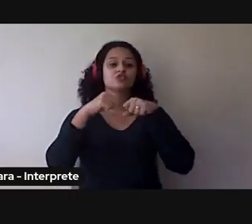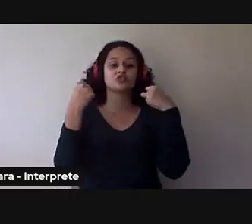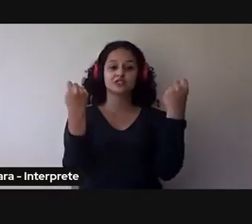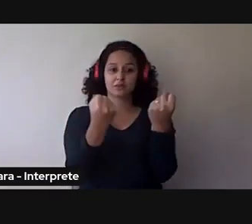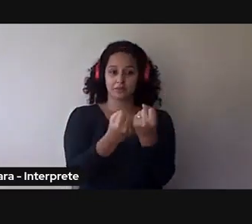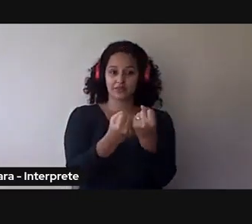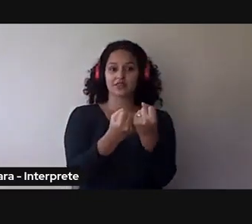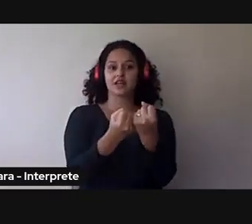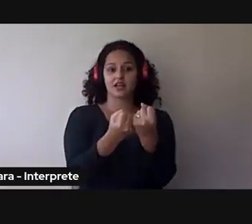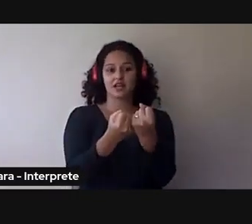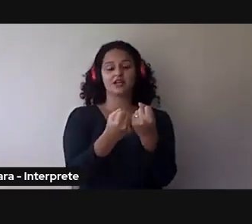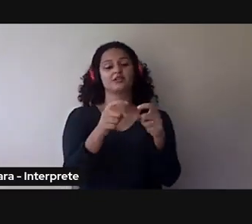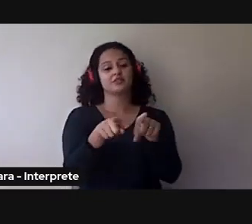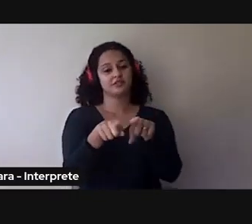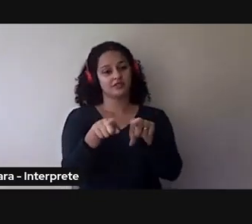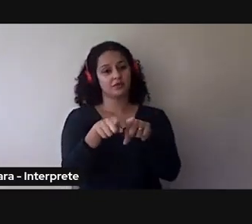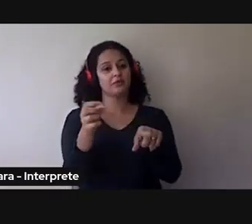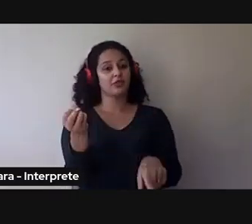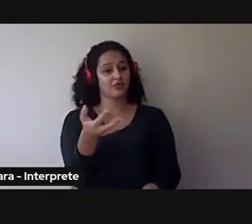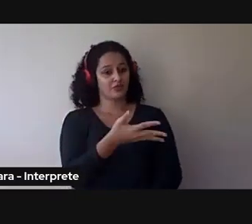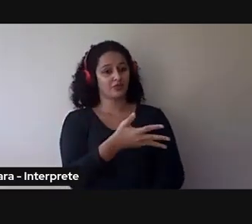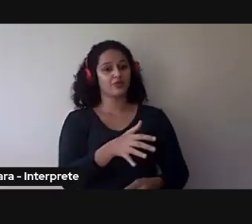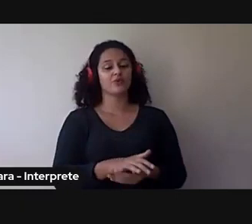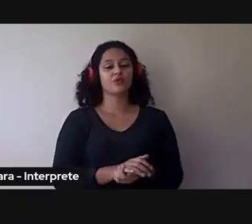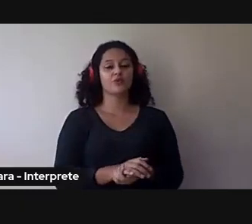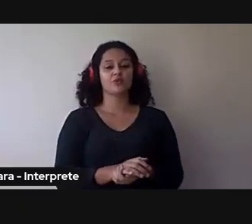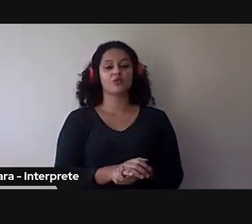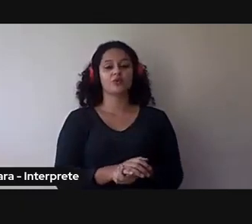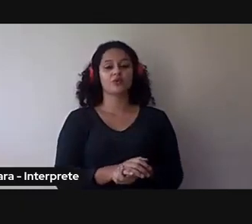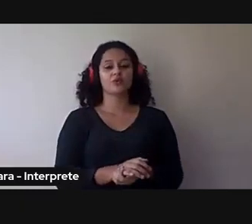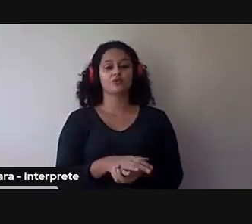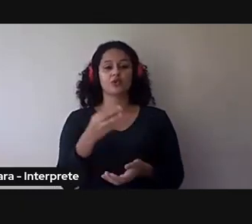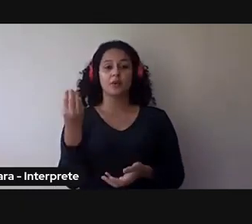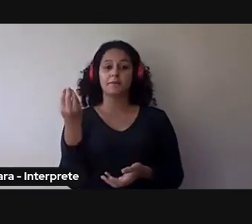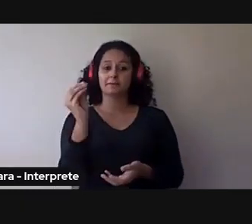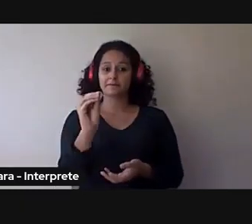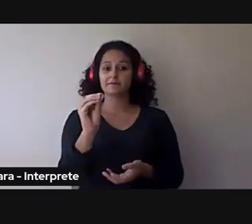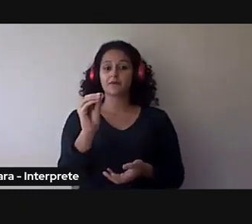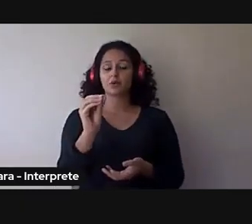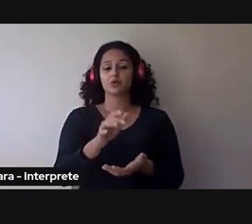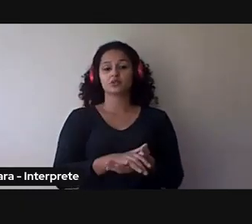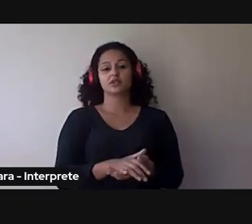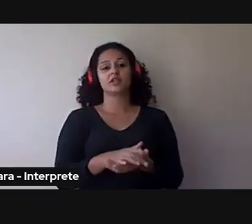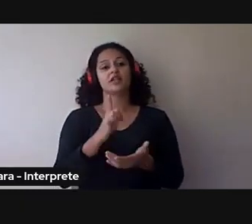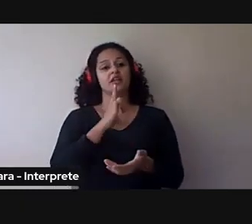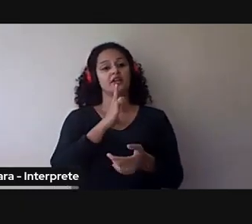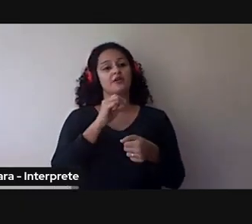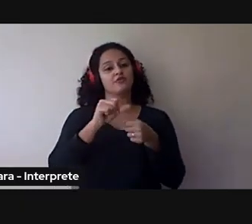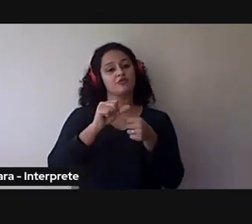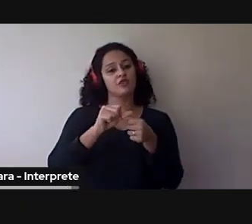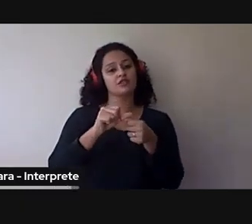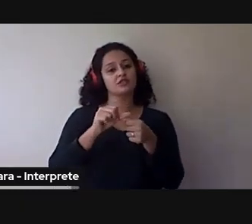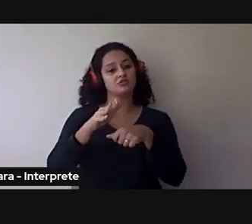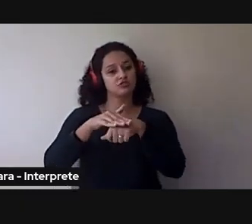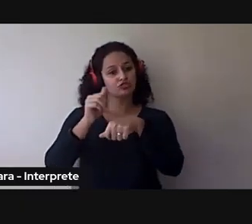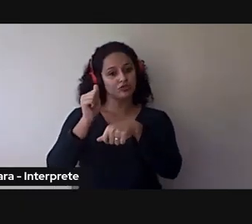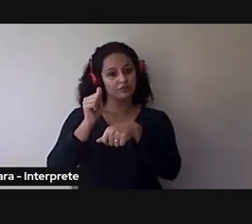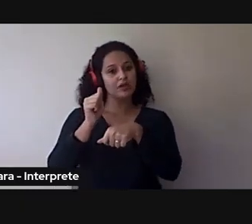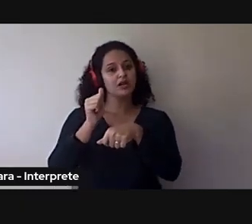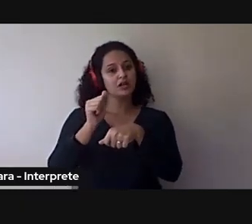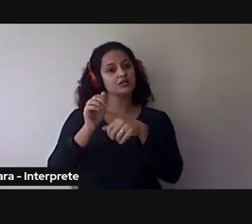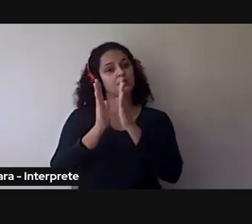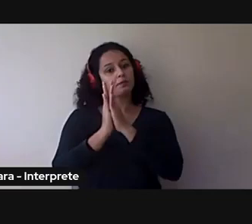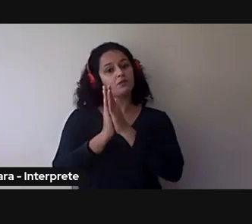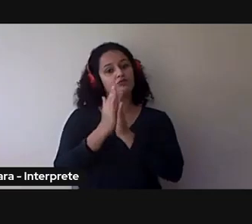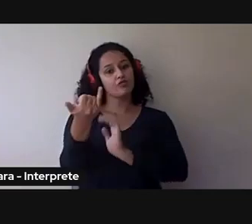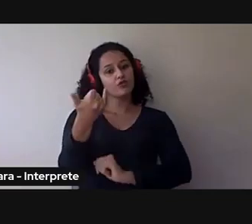uma novidade, vocês vão colocando a presença de dois. De vez em quando eu vou fazer uma chamada, então vocês, por favor, avisem quem